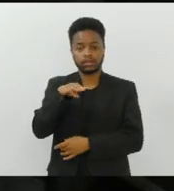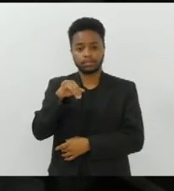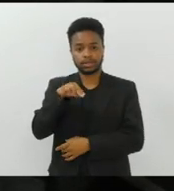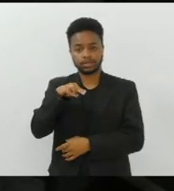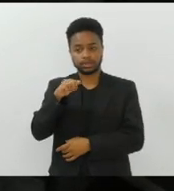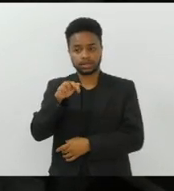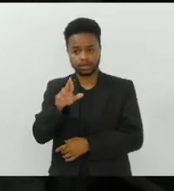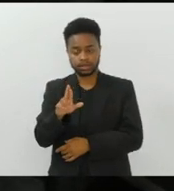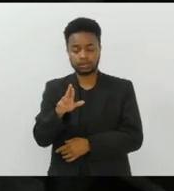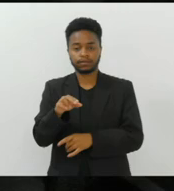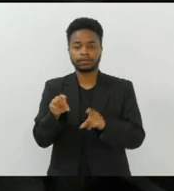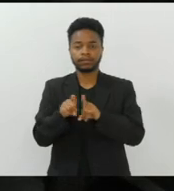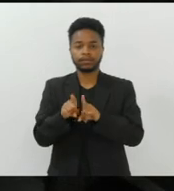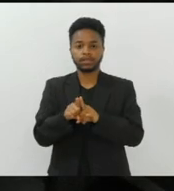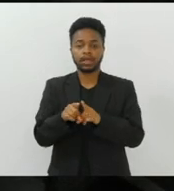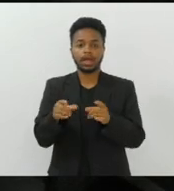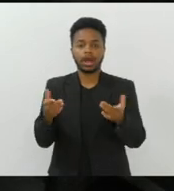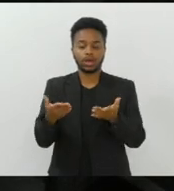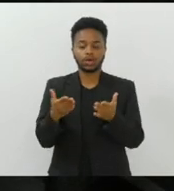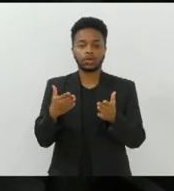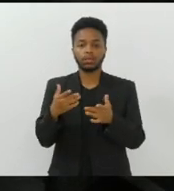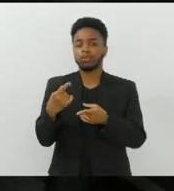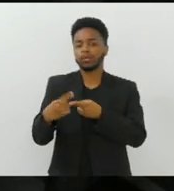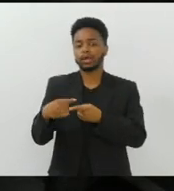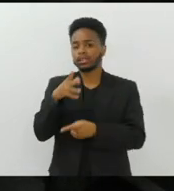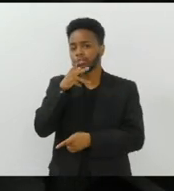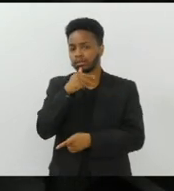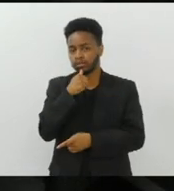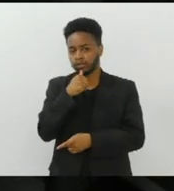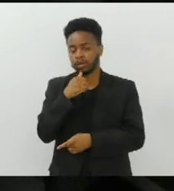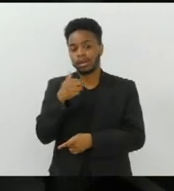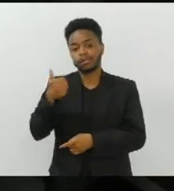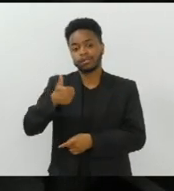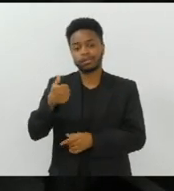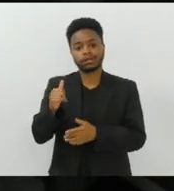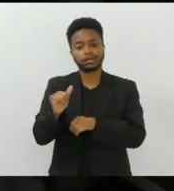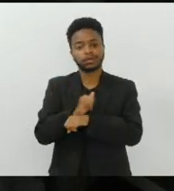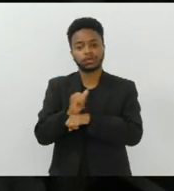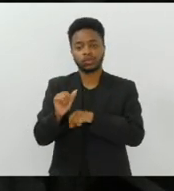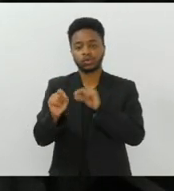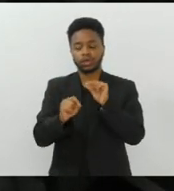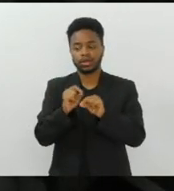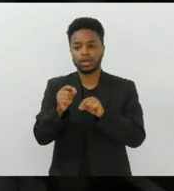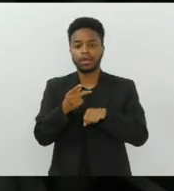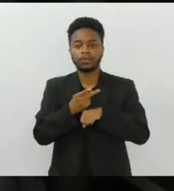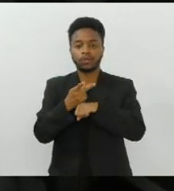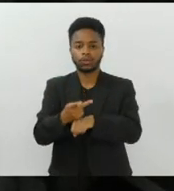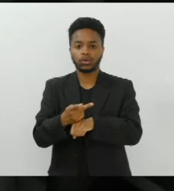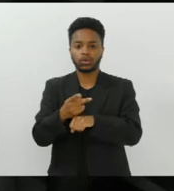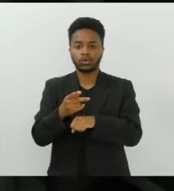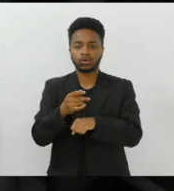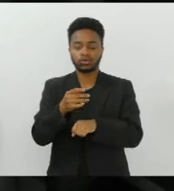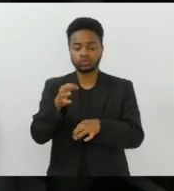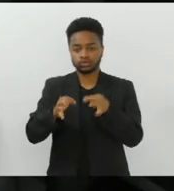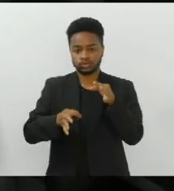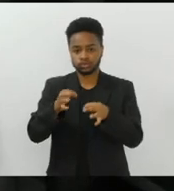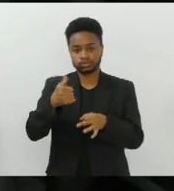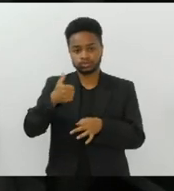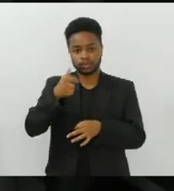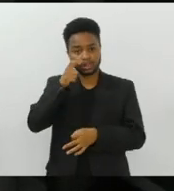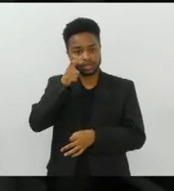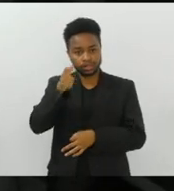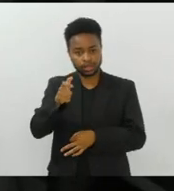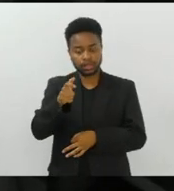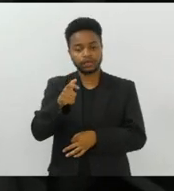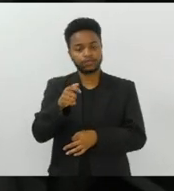não pode haver esta demora. A primeira medida que o cidadão tem é exatamente recorrer ao próprio juiz, que é o primeiro interessado em fazer valer